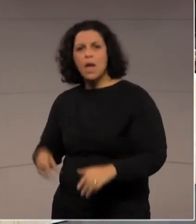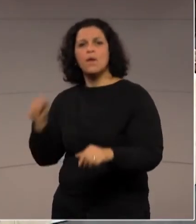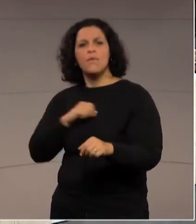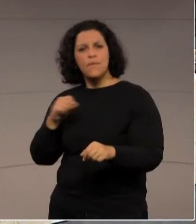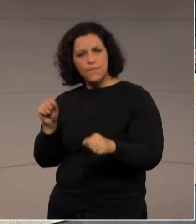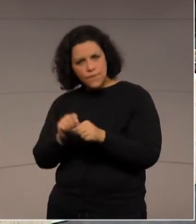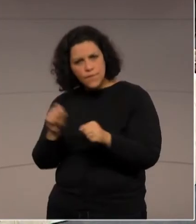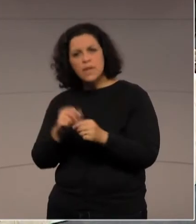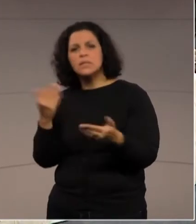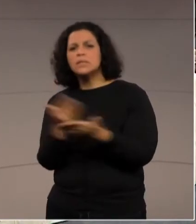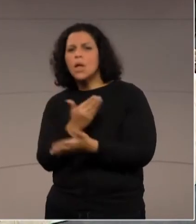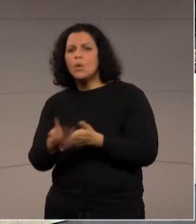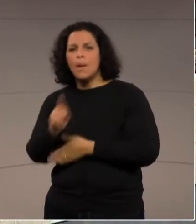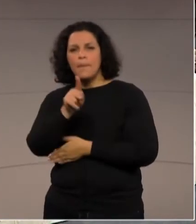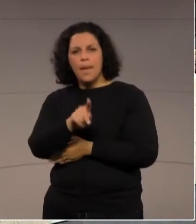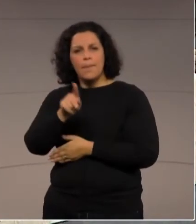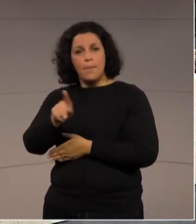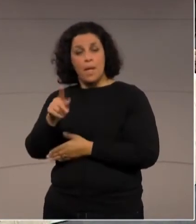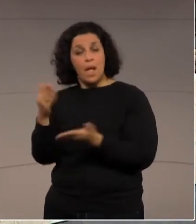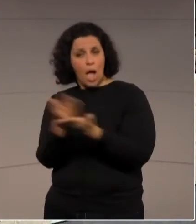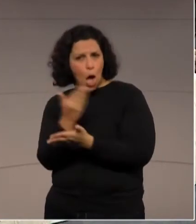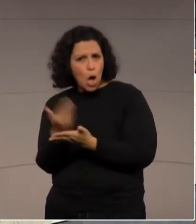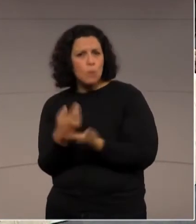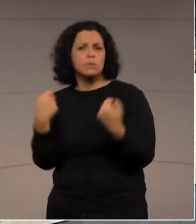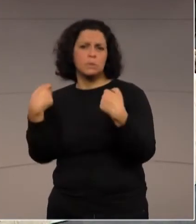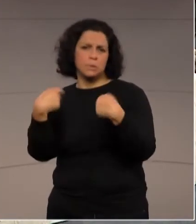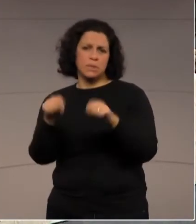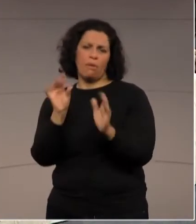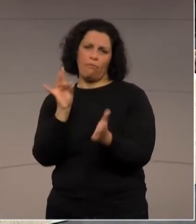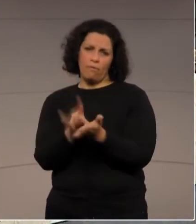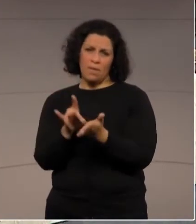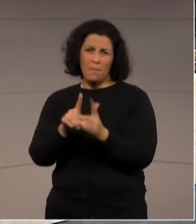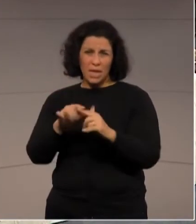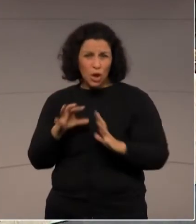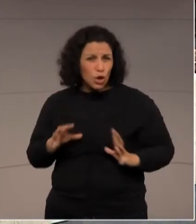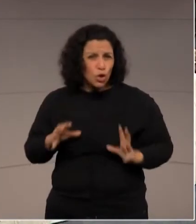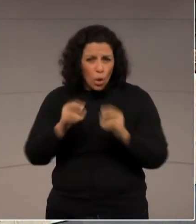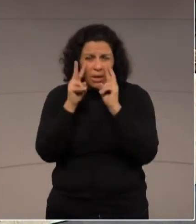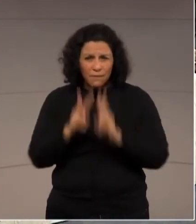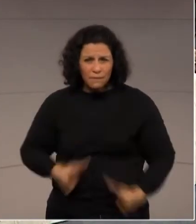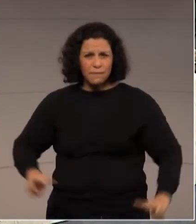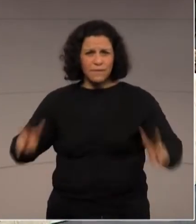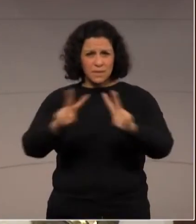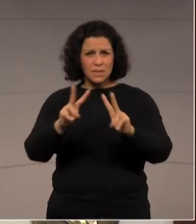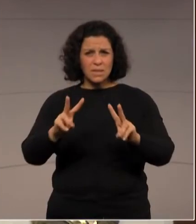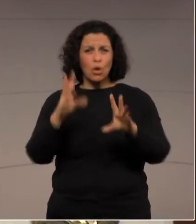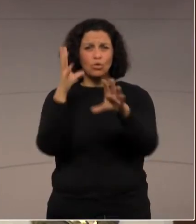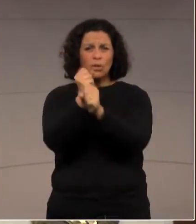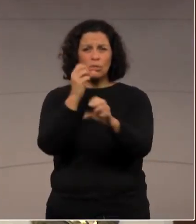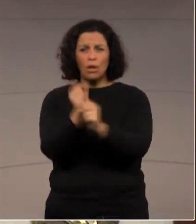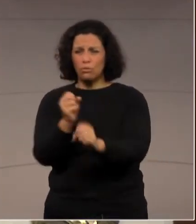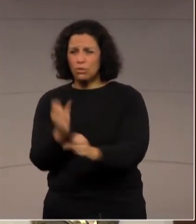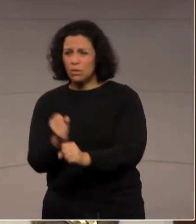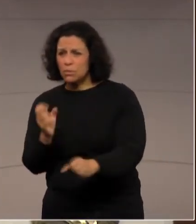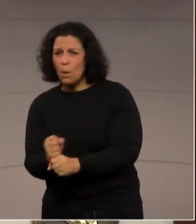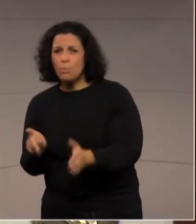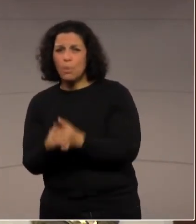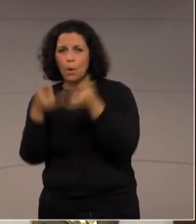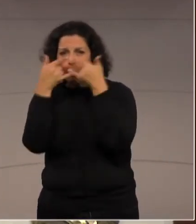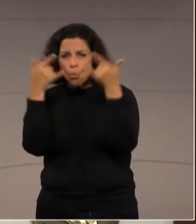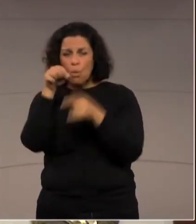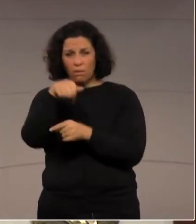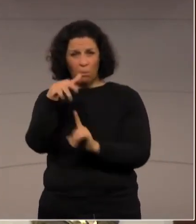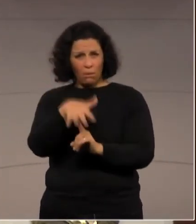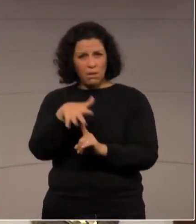pps e entendo que algumas são necessárias mas usar essa visão numérica para pensar o estado do paraná